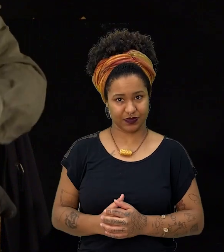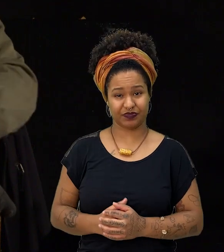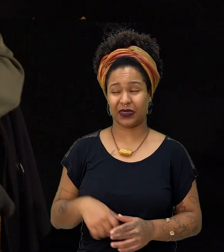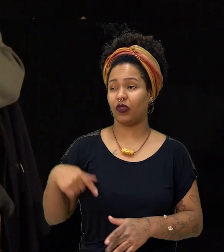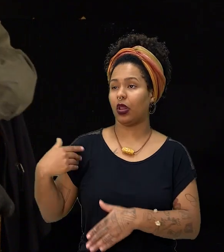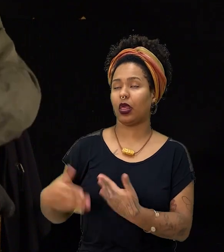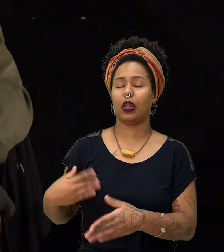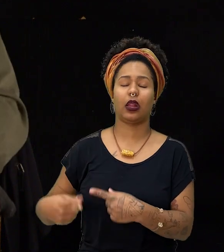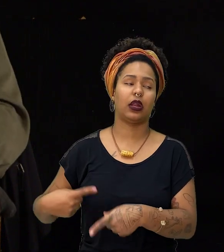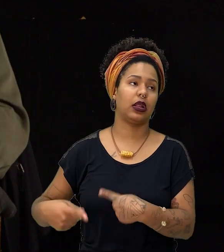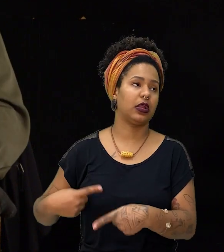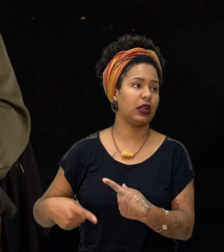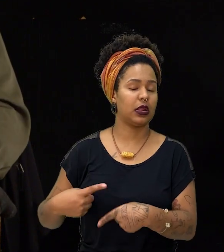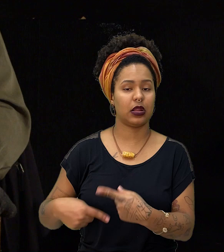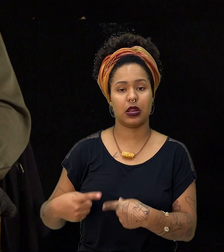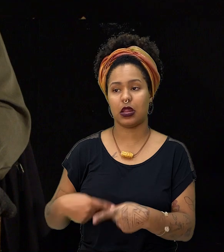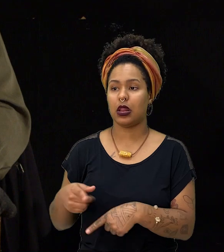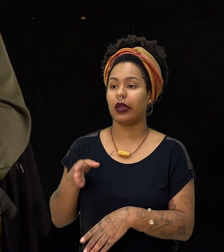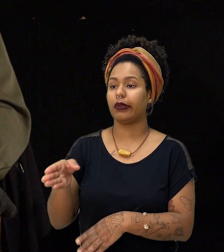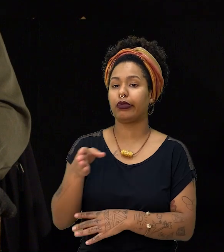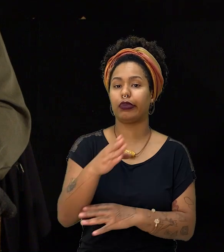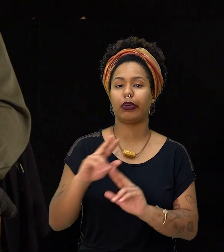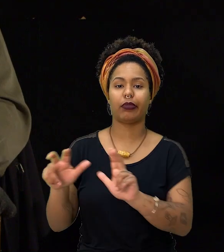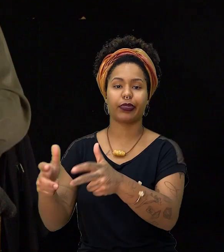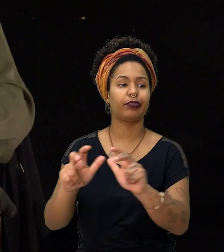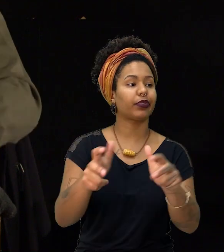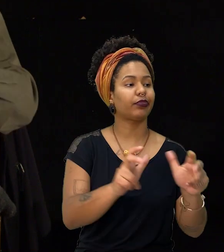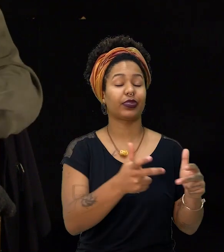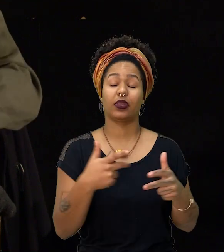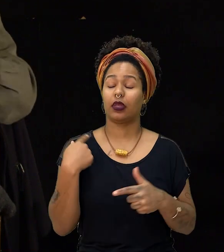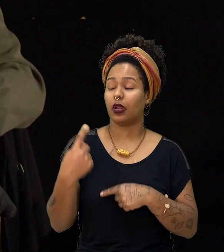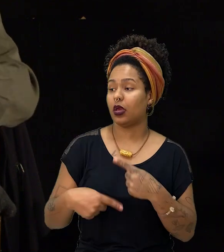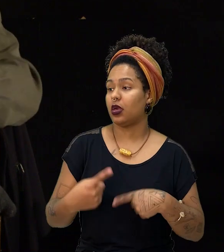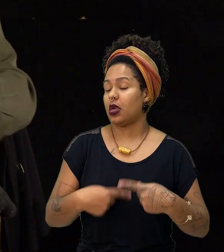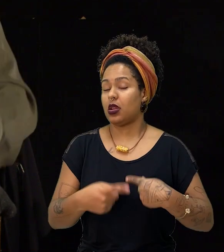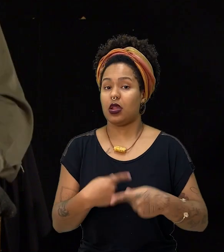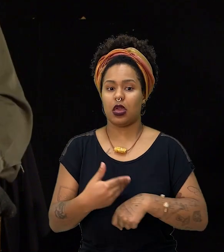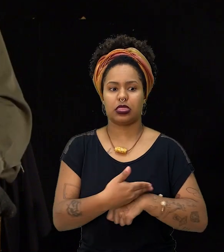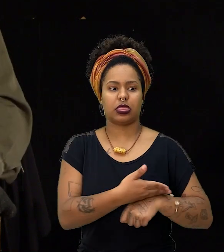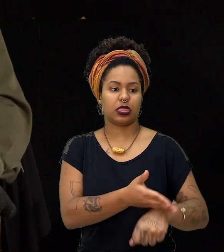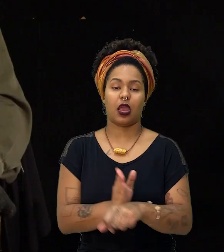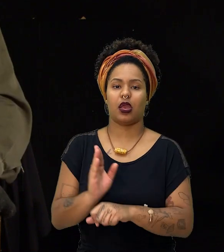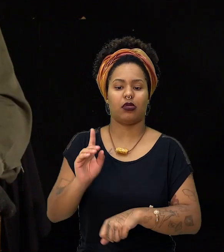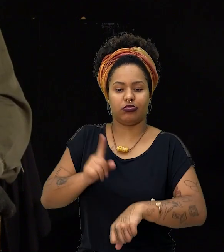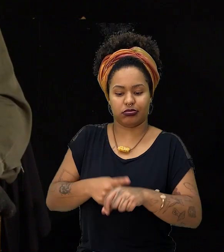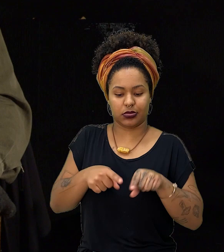rodando nos gabinetes durante esse tempo todo, enquanto que se acelerava